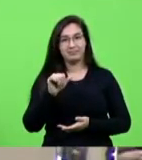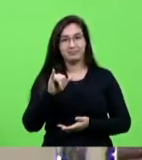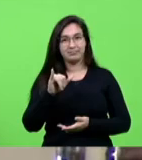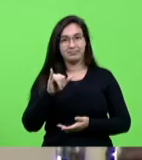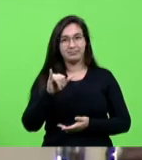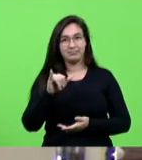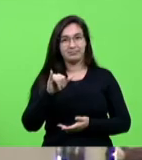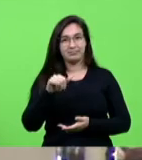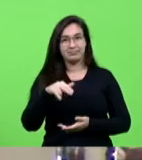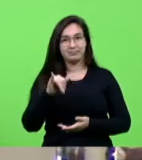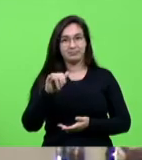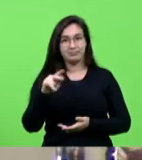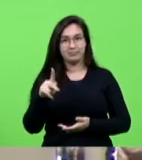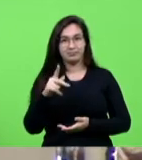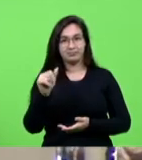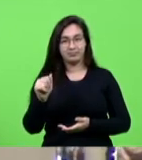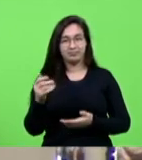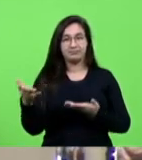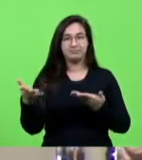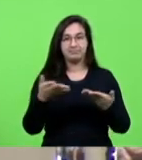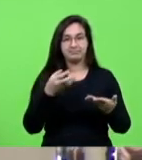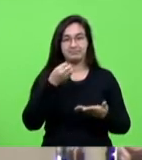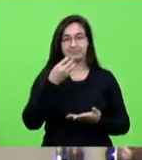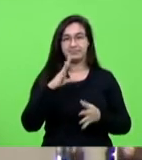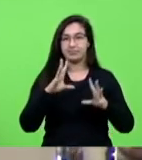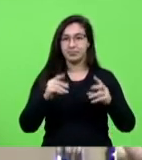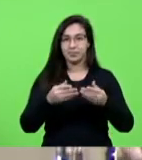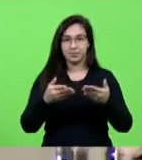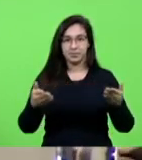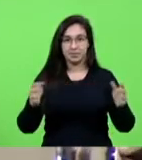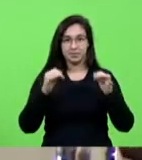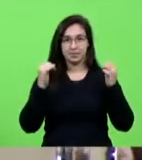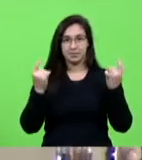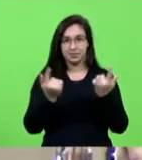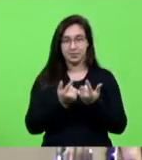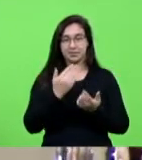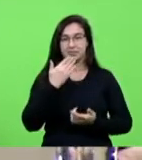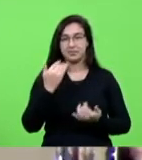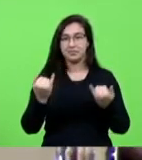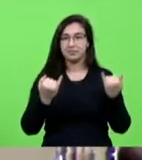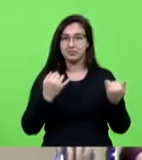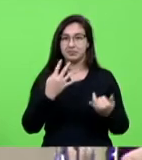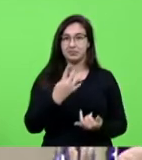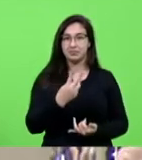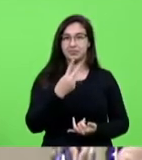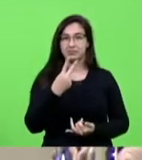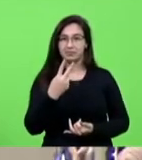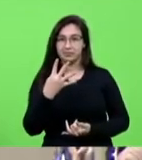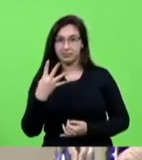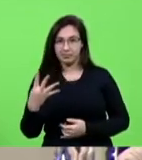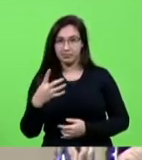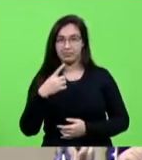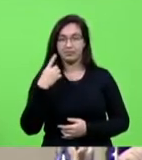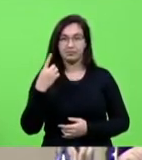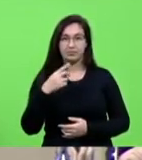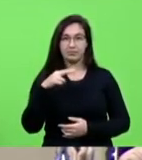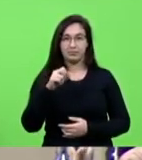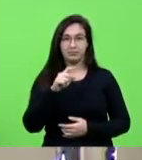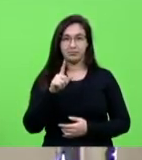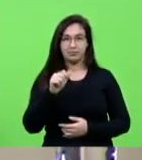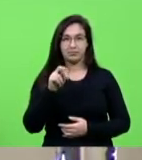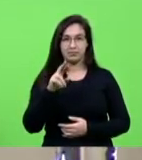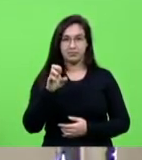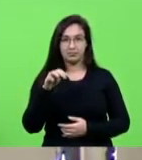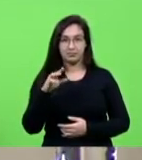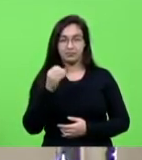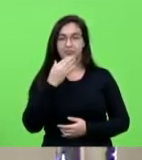de Águas Frias, Dinho Daga, sejam bem-vindos, todos bem-vindos a esta casa. Pedindo informação 424, autor deputado Nazareno Martins, solicitando ao